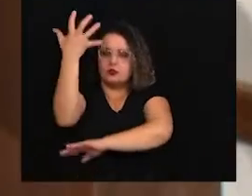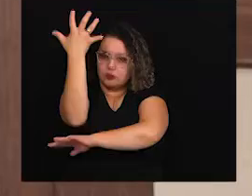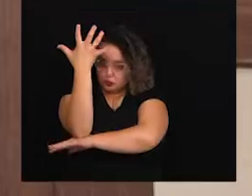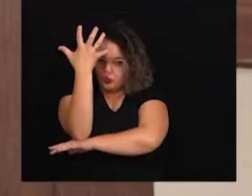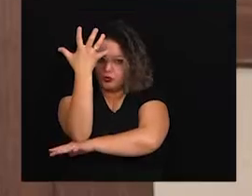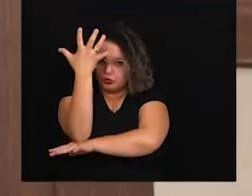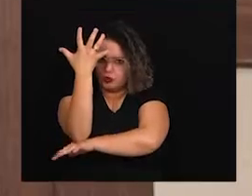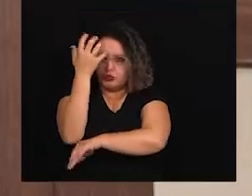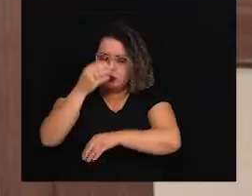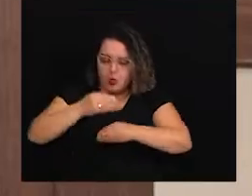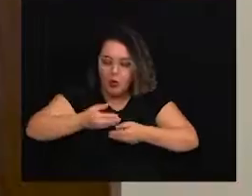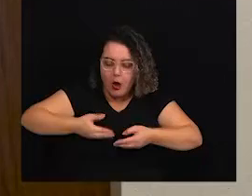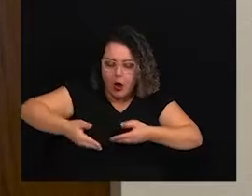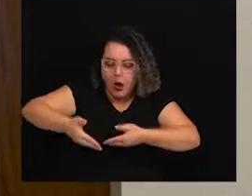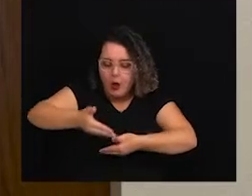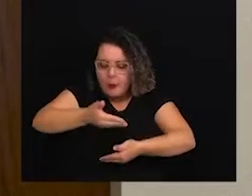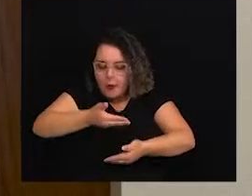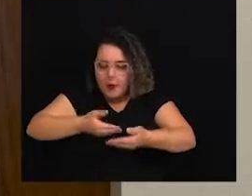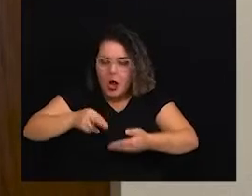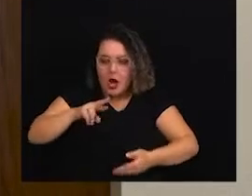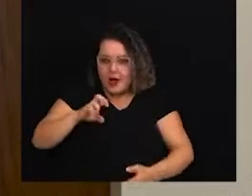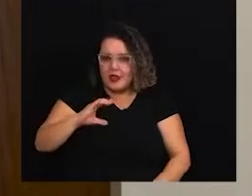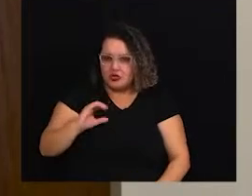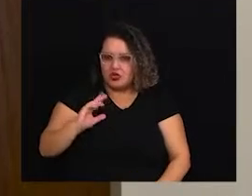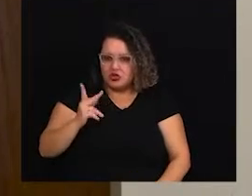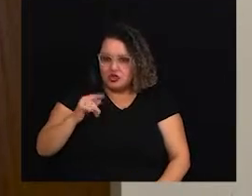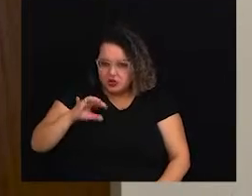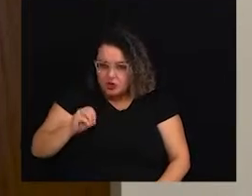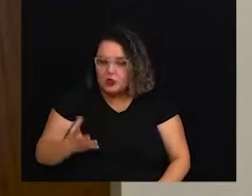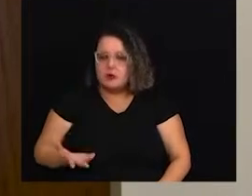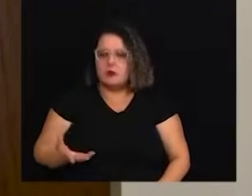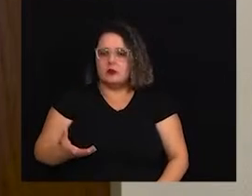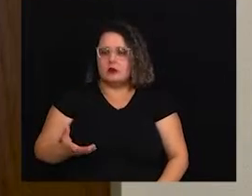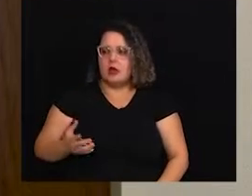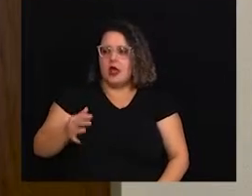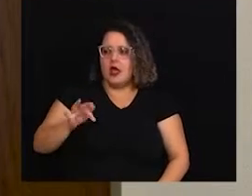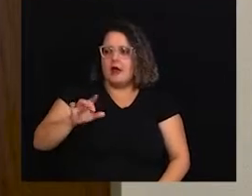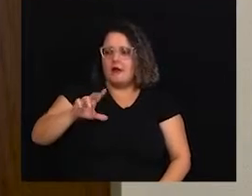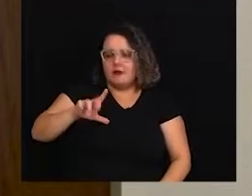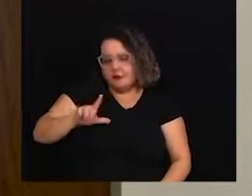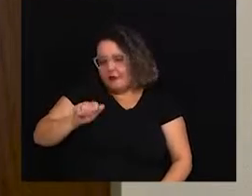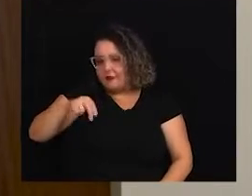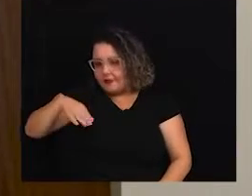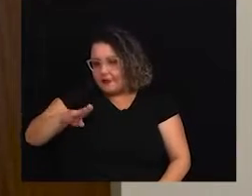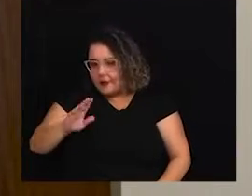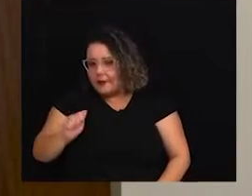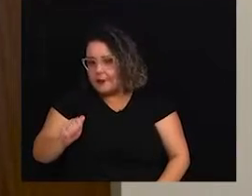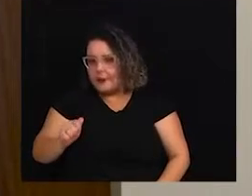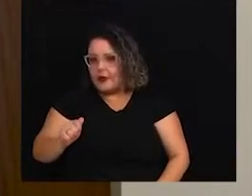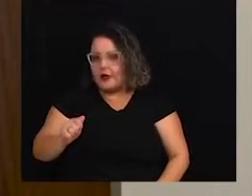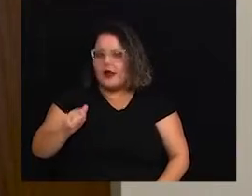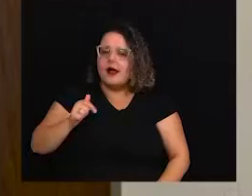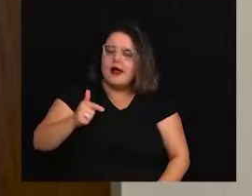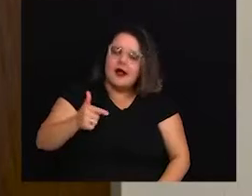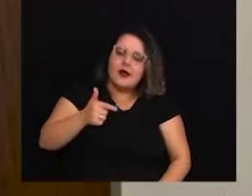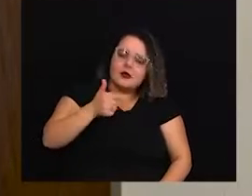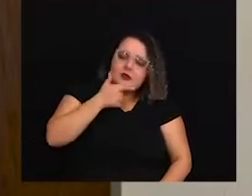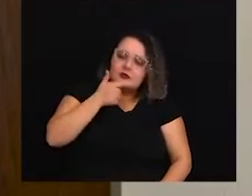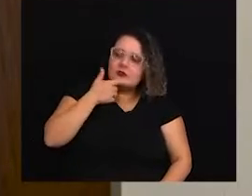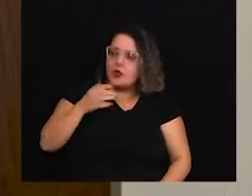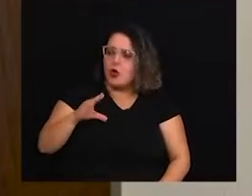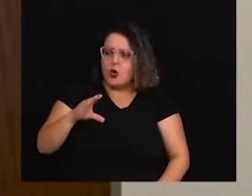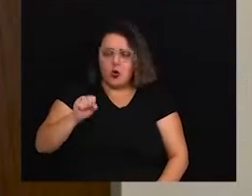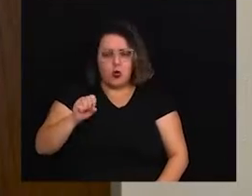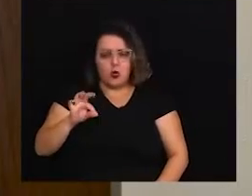então, por cima do recheio, né? Então a gente faz o recheio, depois coloca o abacaxi que a gente flamba ele e tudo mais, gratina com queijo. Então